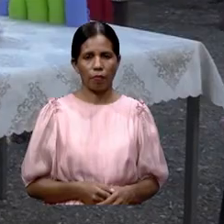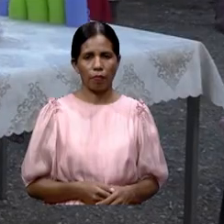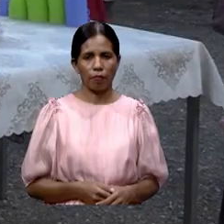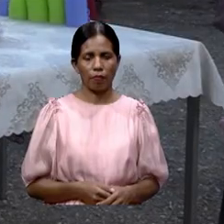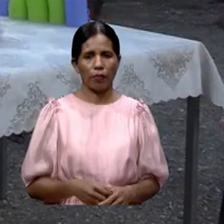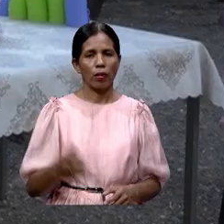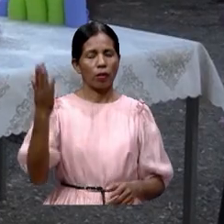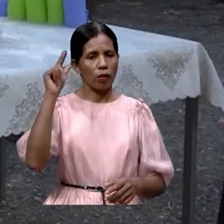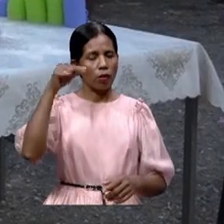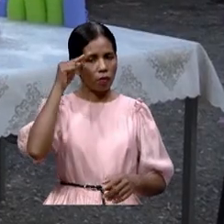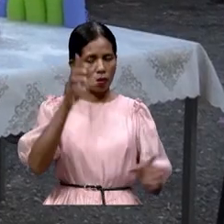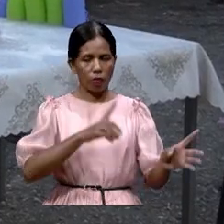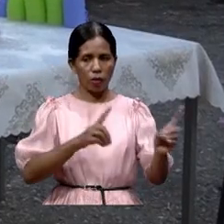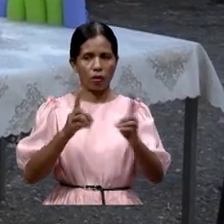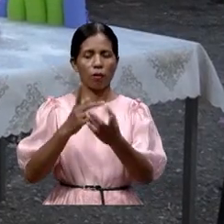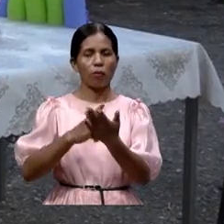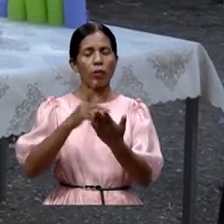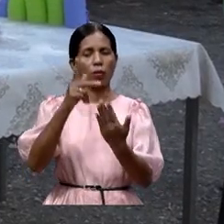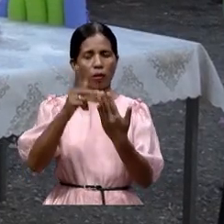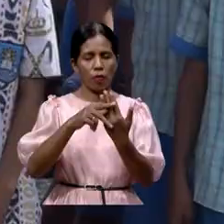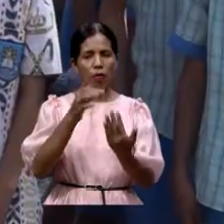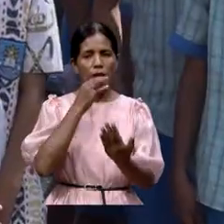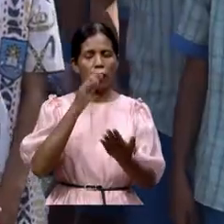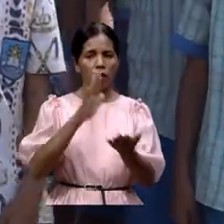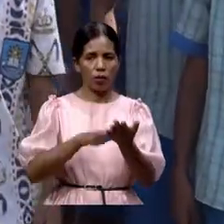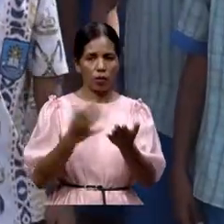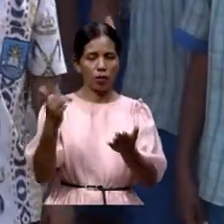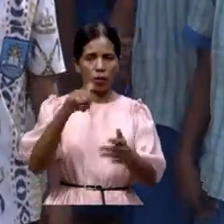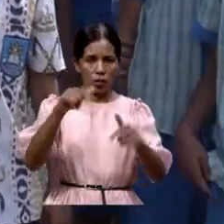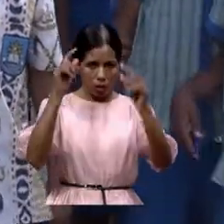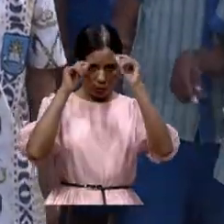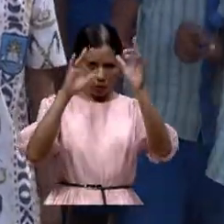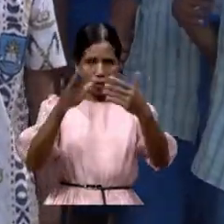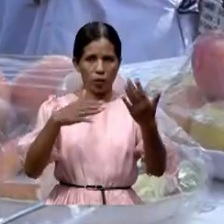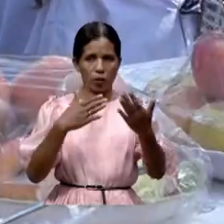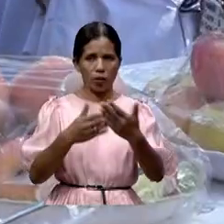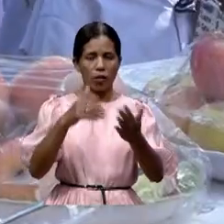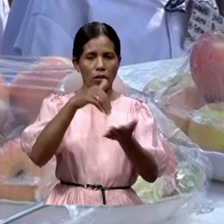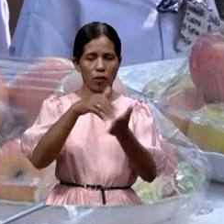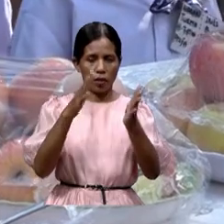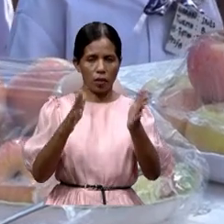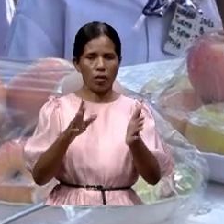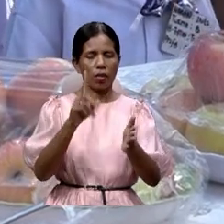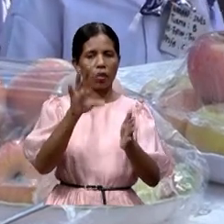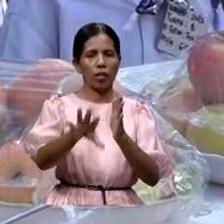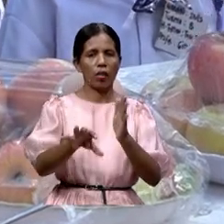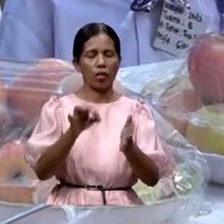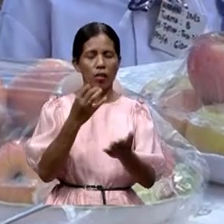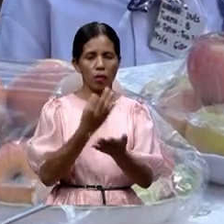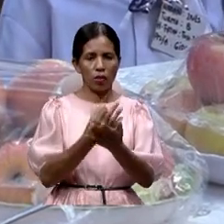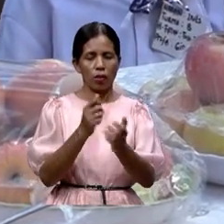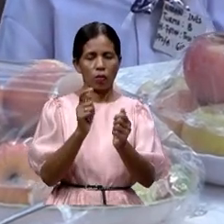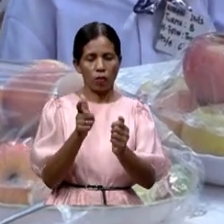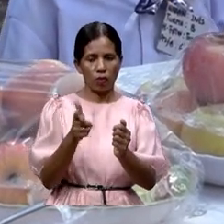Antes ne governo implementava na programa merenda escolar ba escola Sira e territorio nasional nebe kada estudante ida hetan centavos ruanulu resin